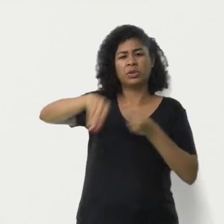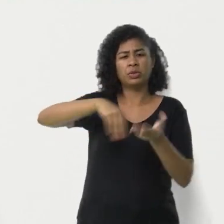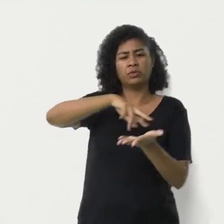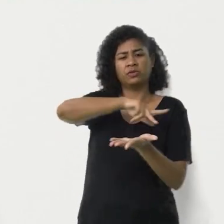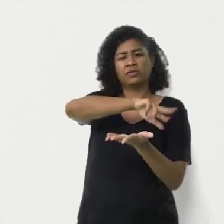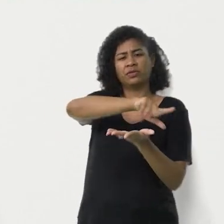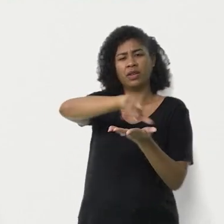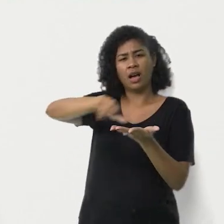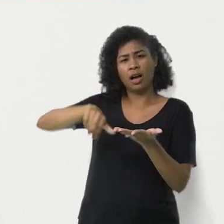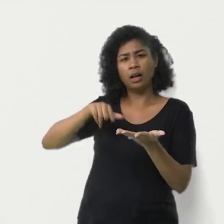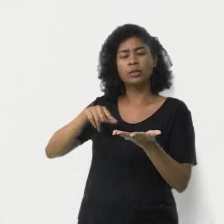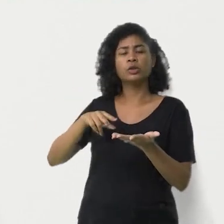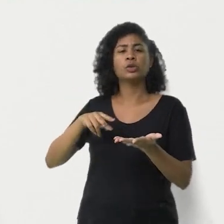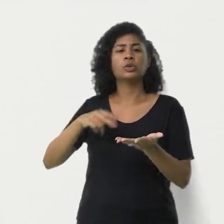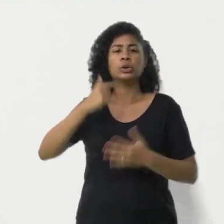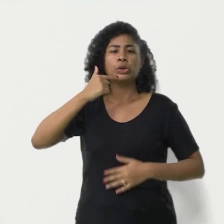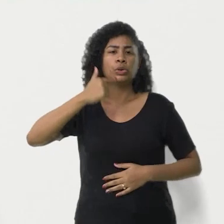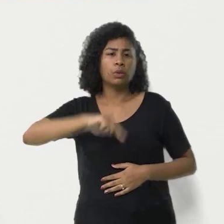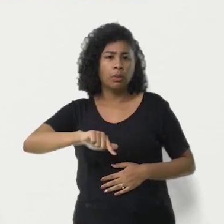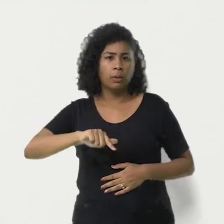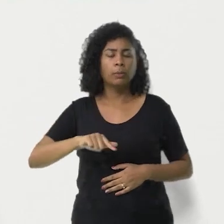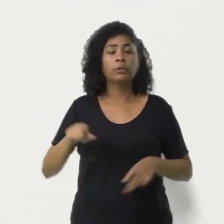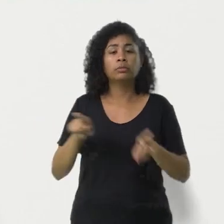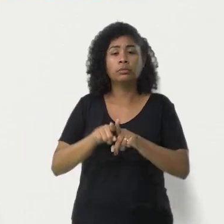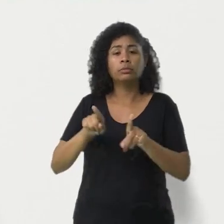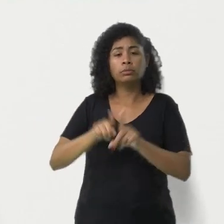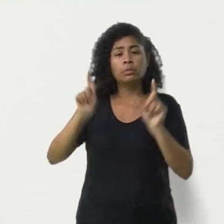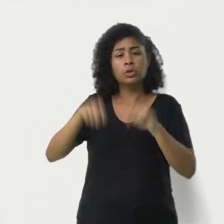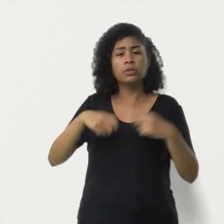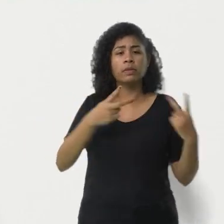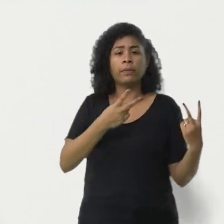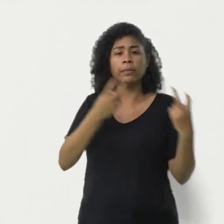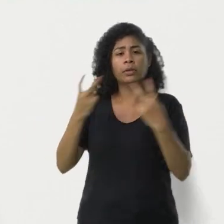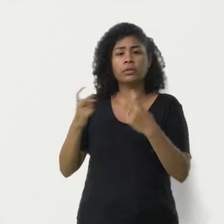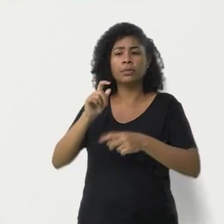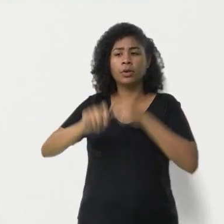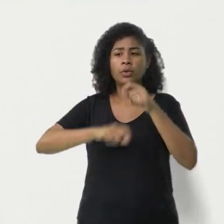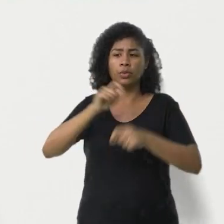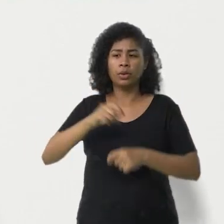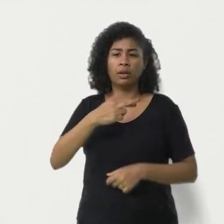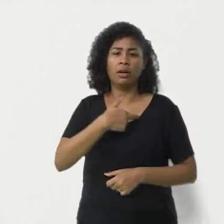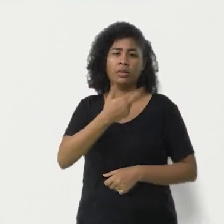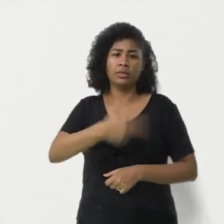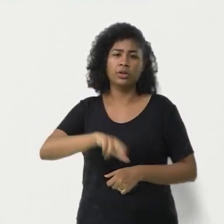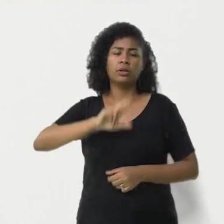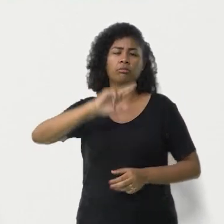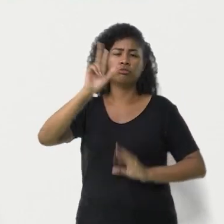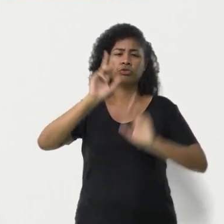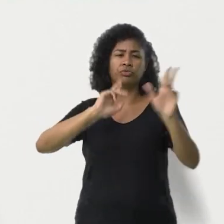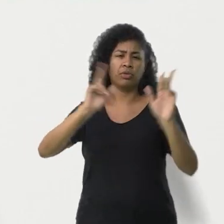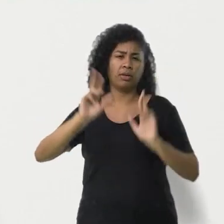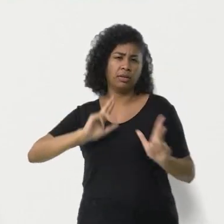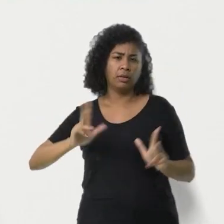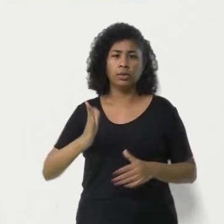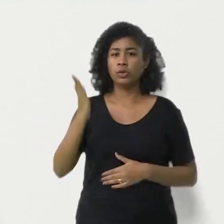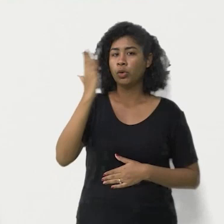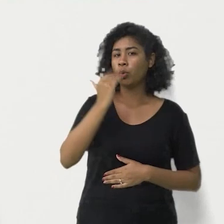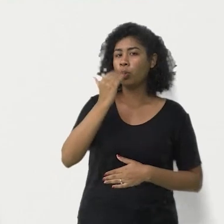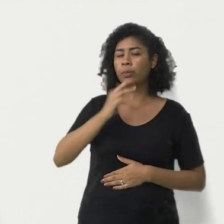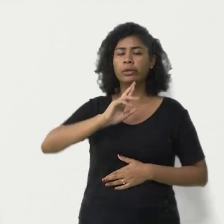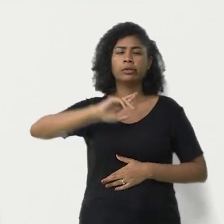através do idioma, né, a gente também verifica diferentes religiões, diferentes tipos de